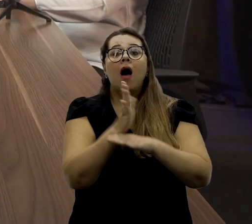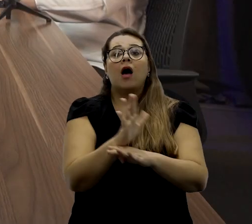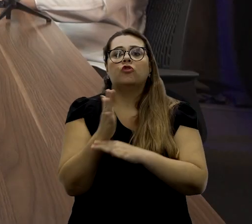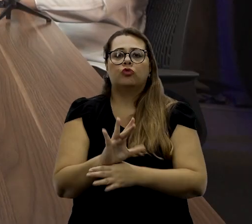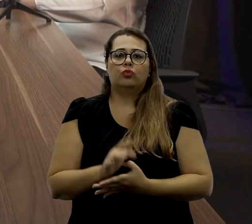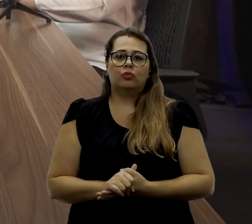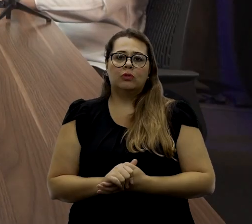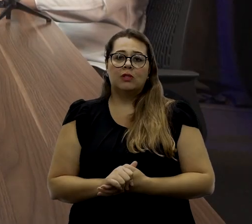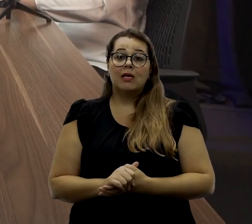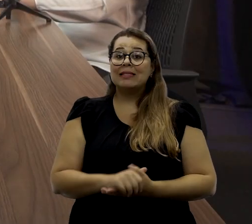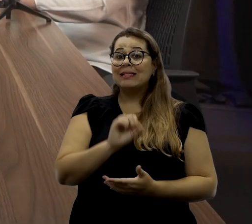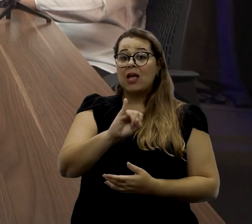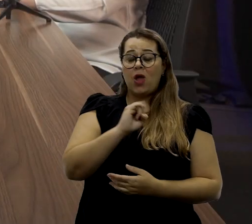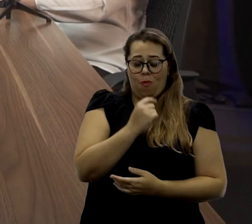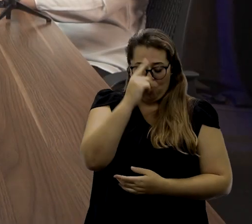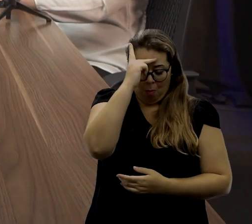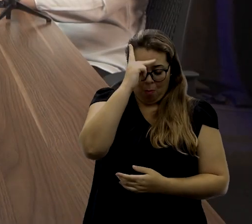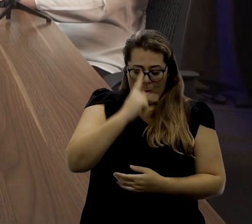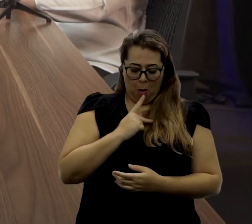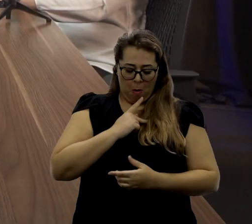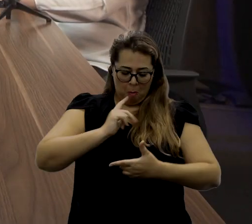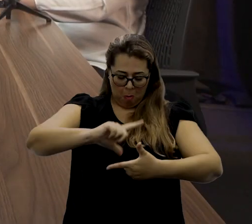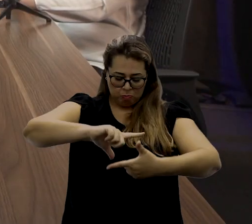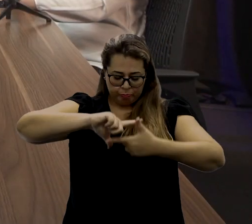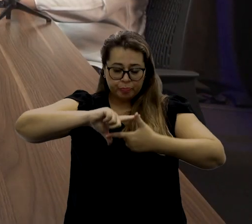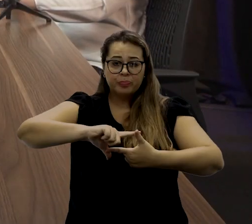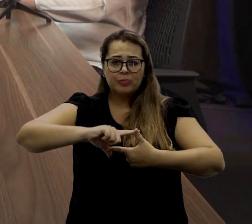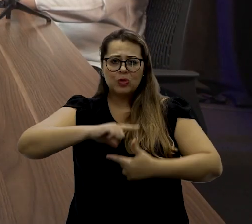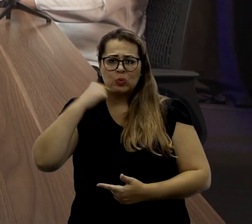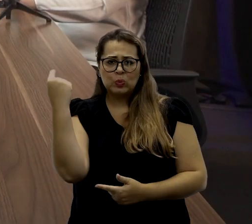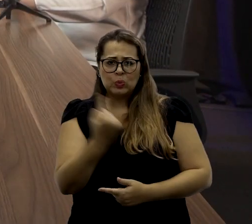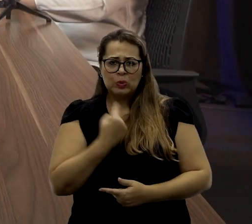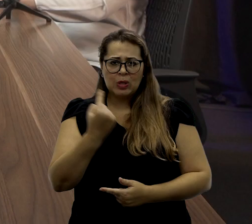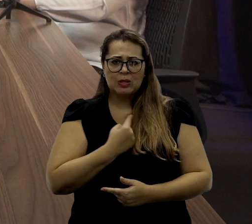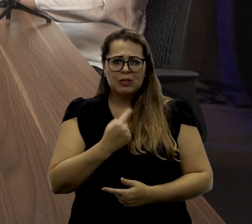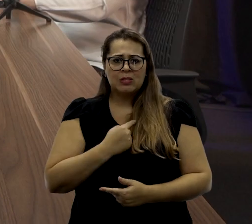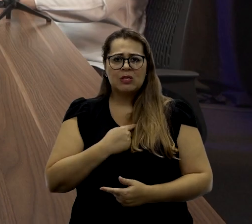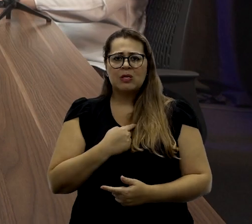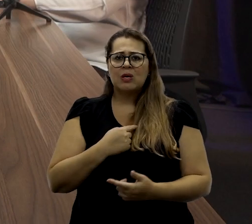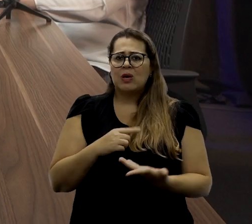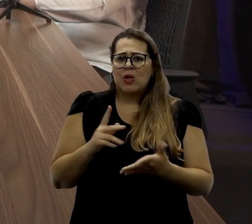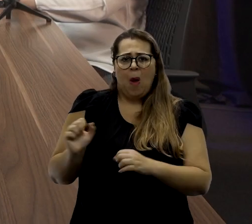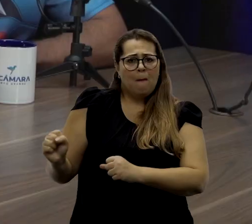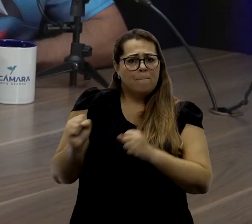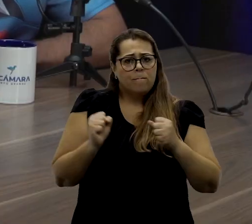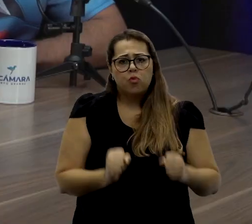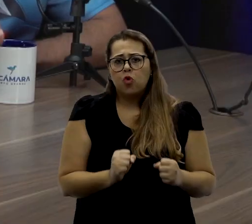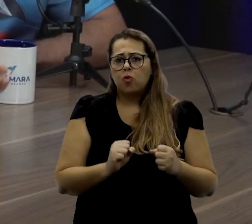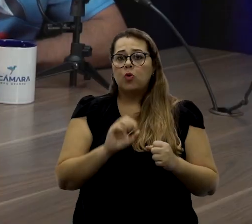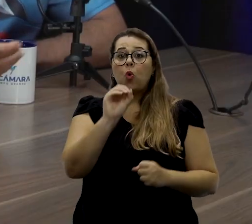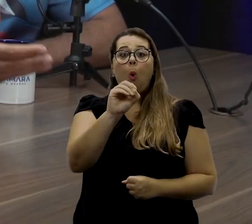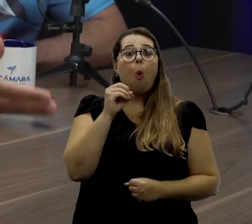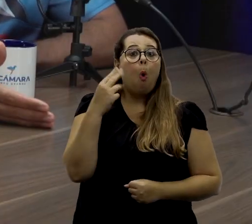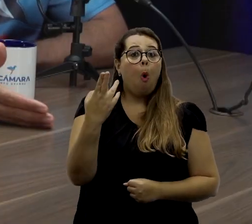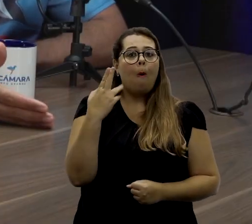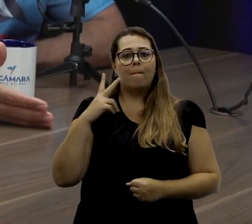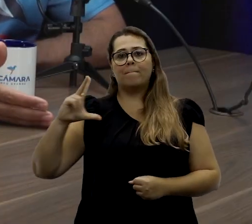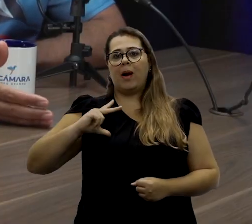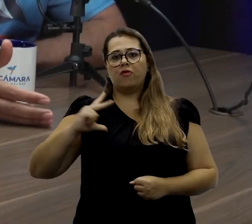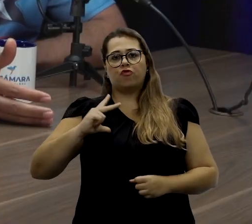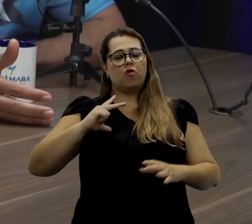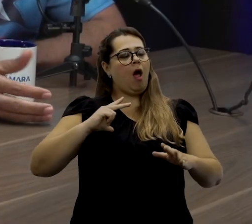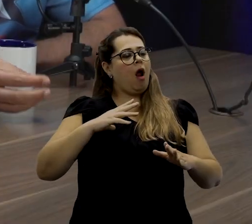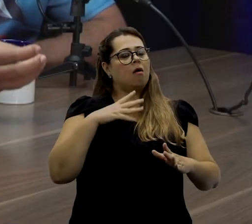ajuda. Cara, se você não procurar ajuda, seja no serviço público, ou seja no próprio consultórios particulares,